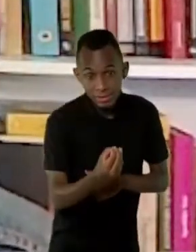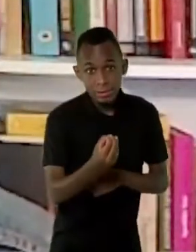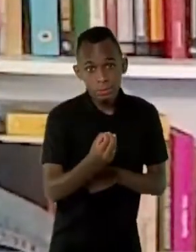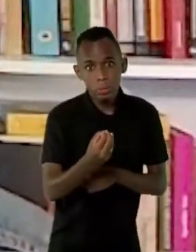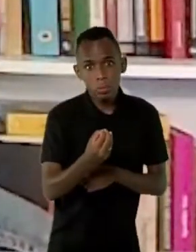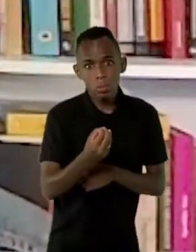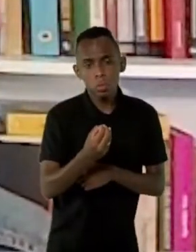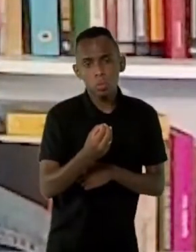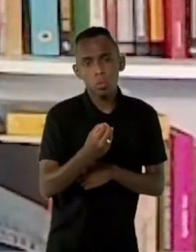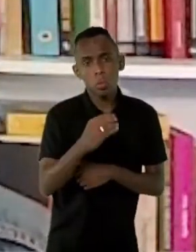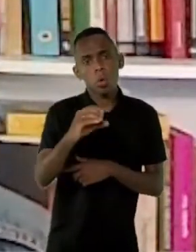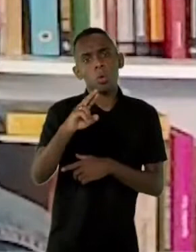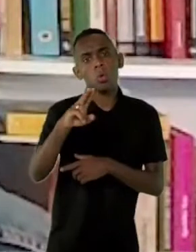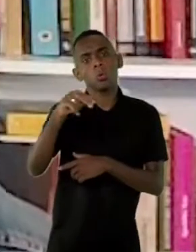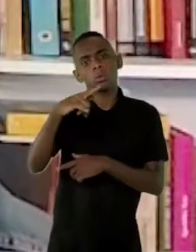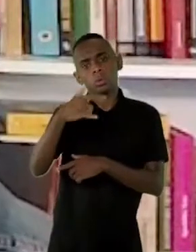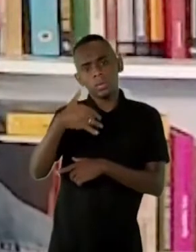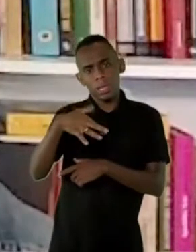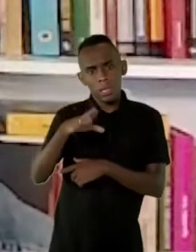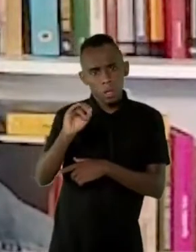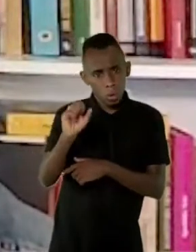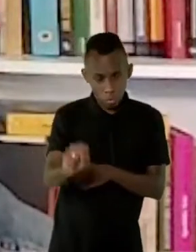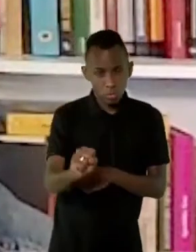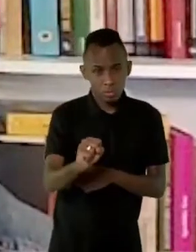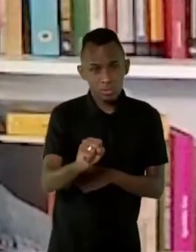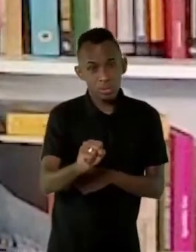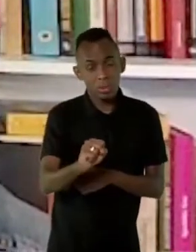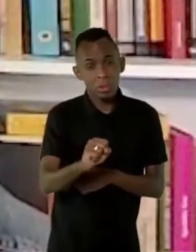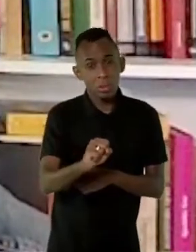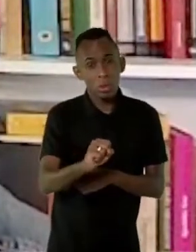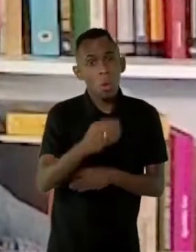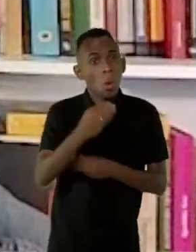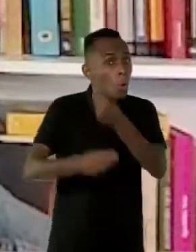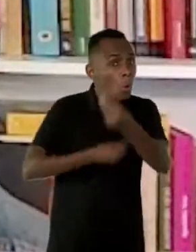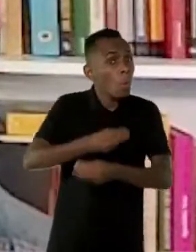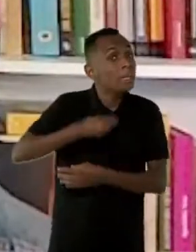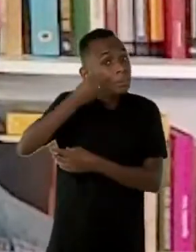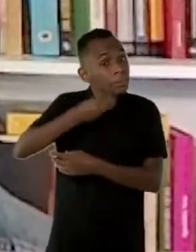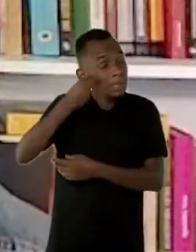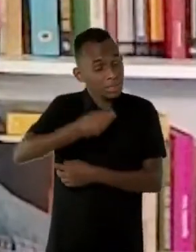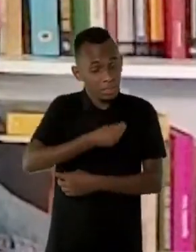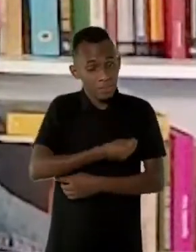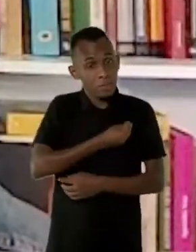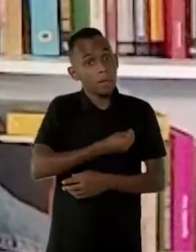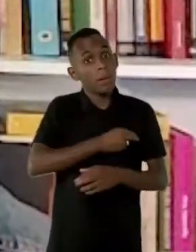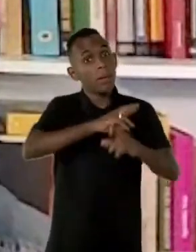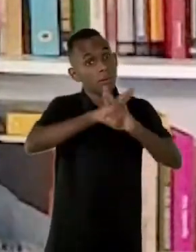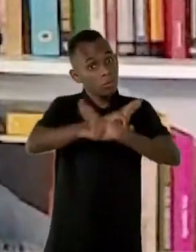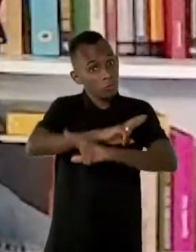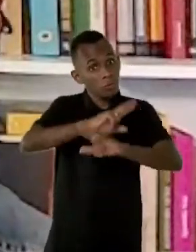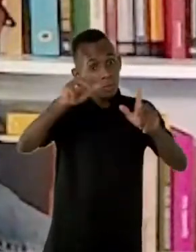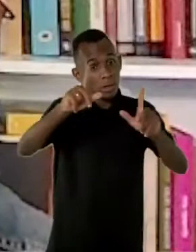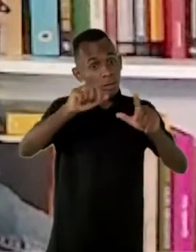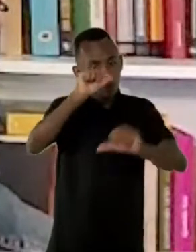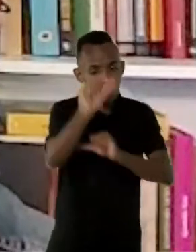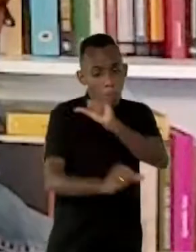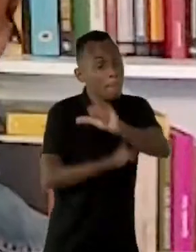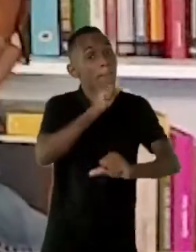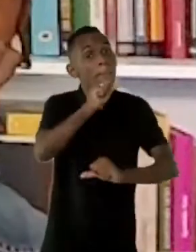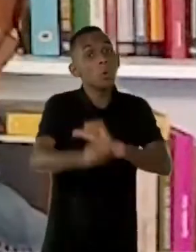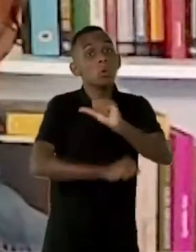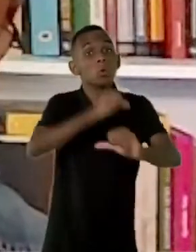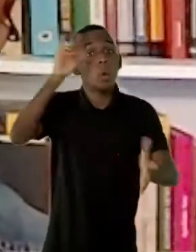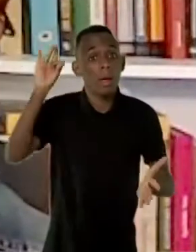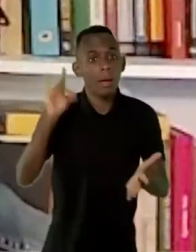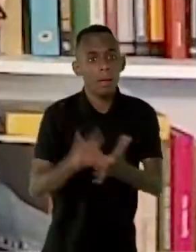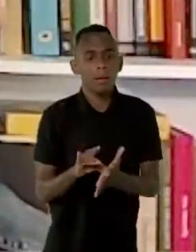Então, o que eu estou dizendo aqui é o seguinte, o estilo de vida da Carolina mudou muito. Ou seja, como